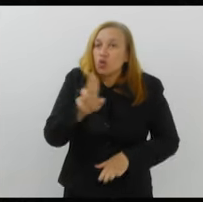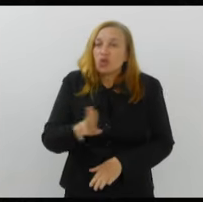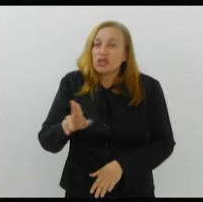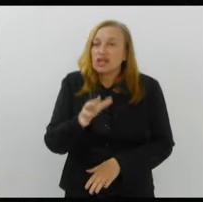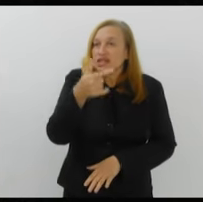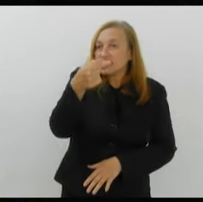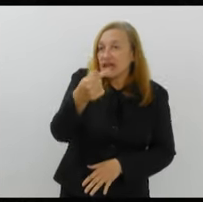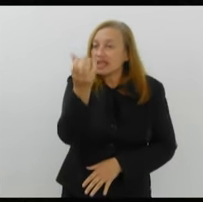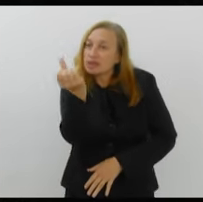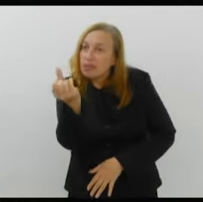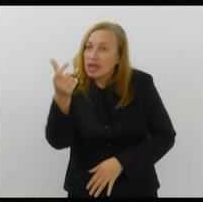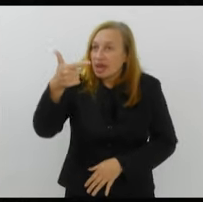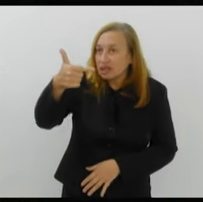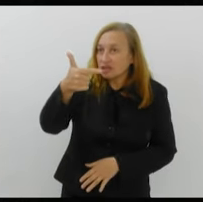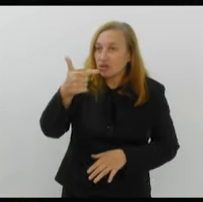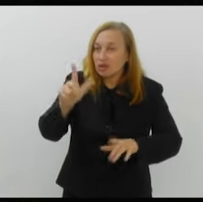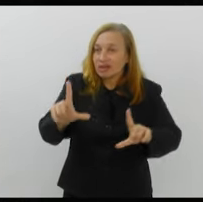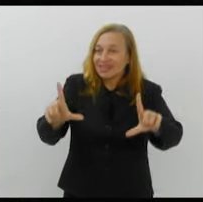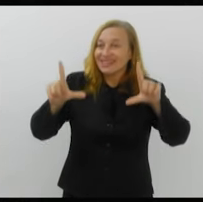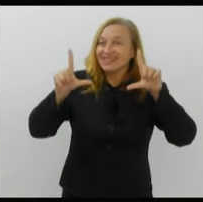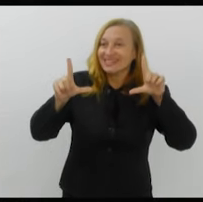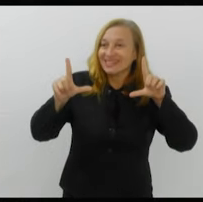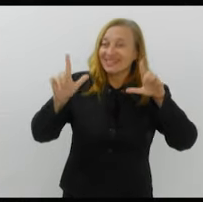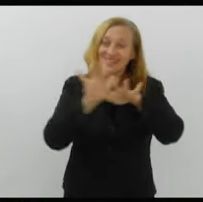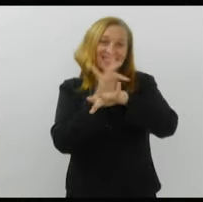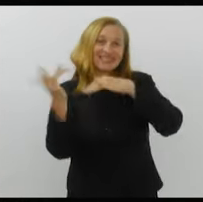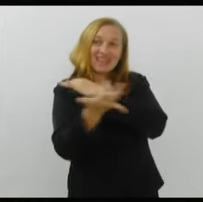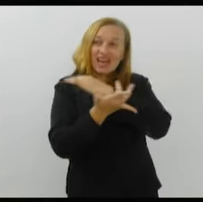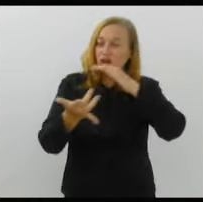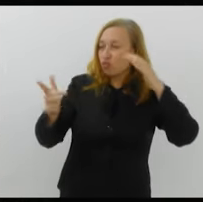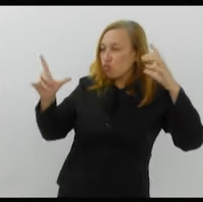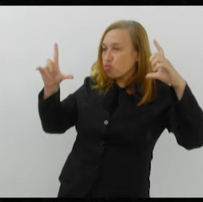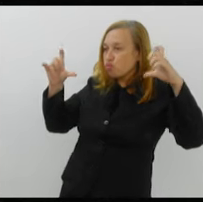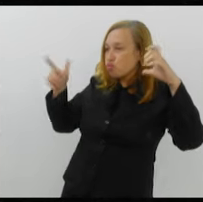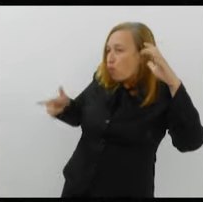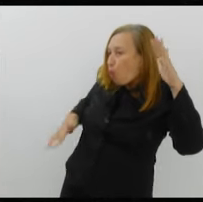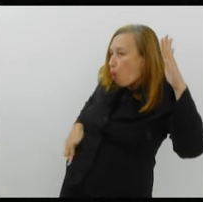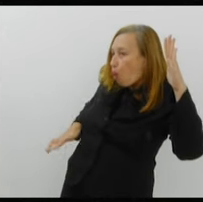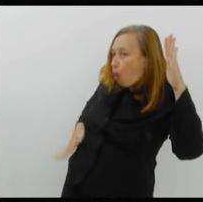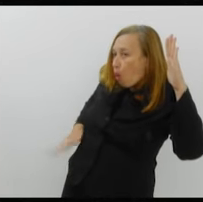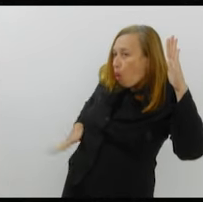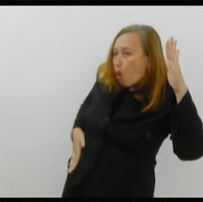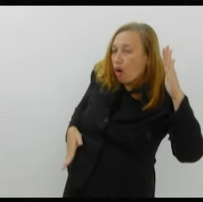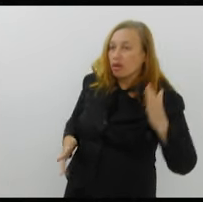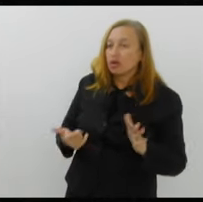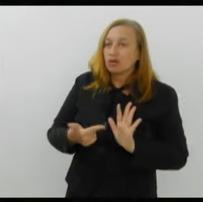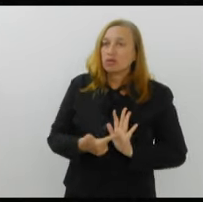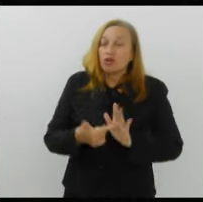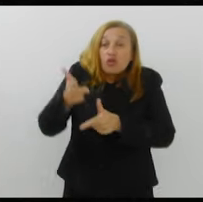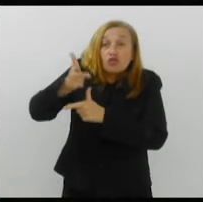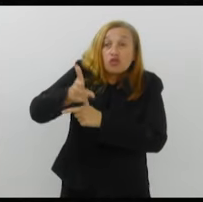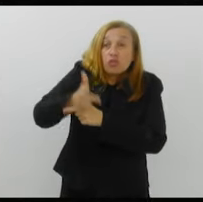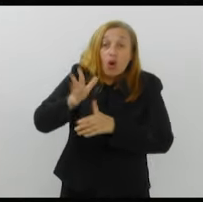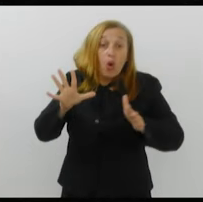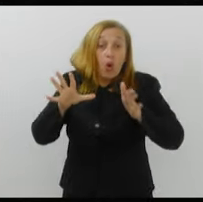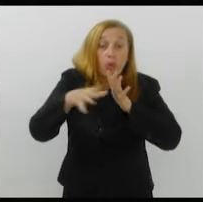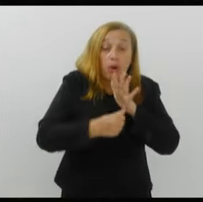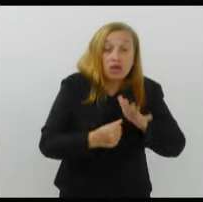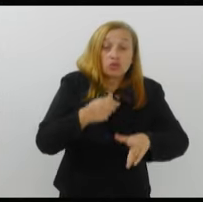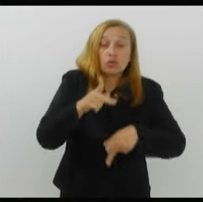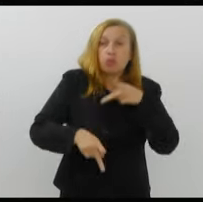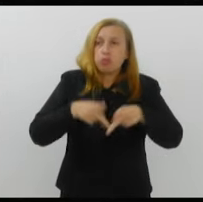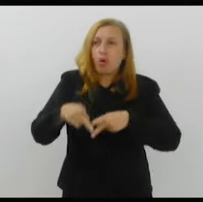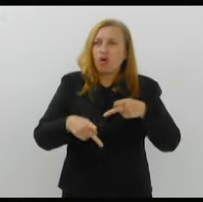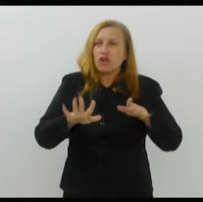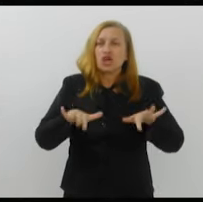762, bota na rede social, vagabundo filma roubando cidadão de bem. E qual é